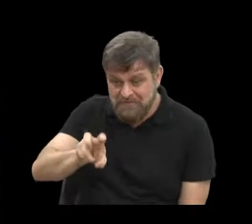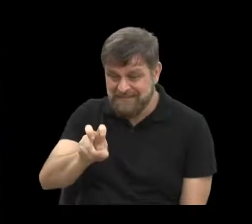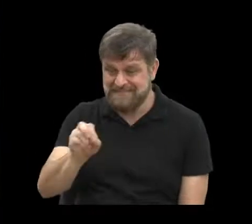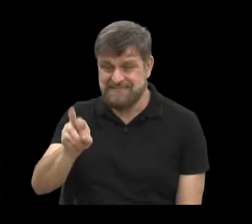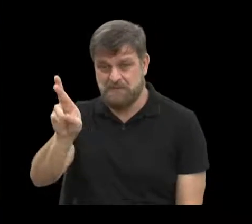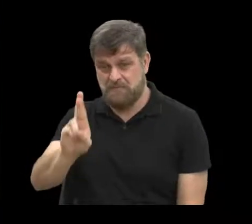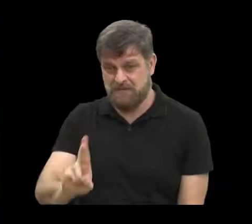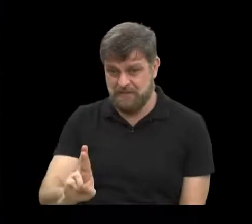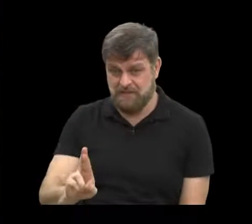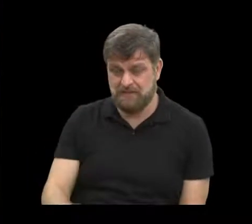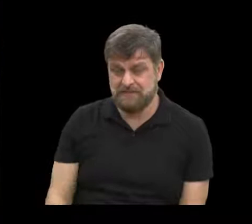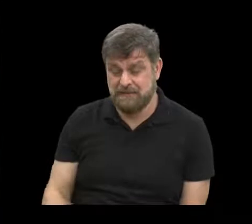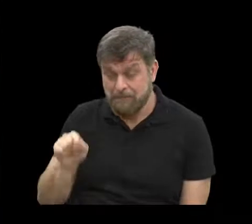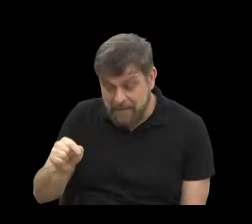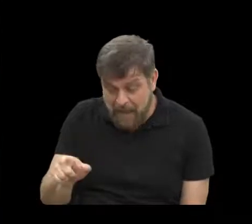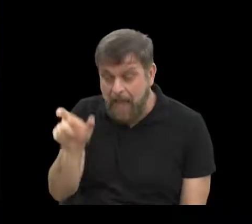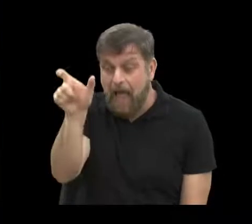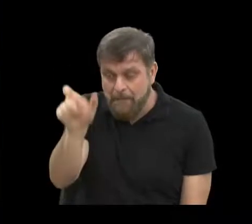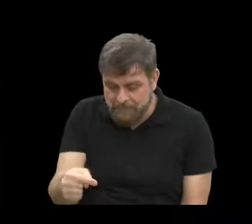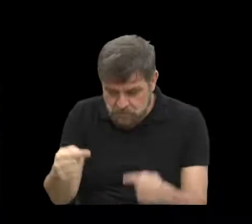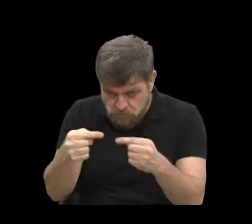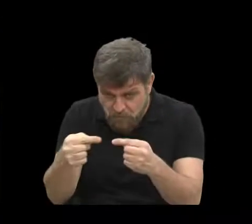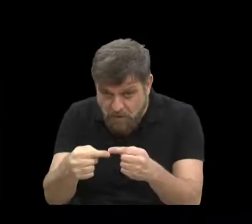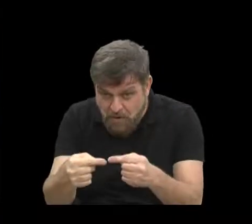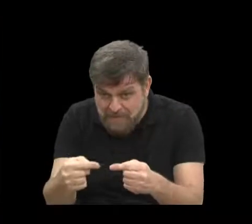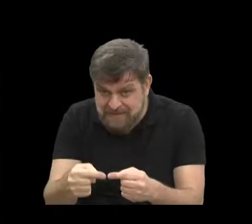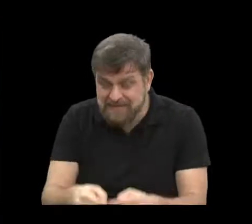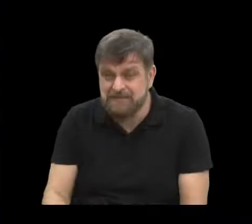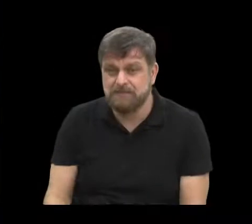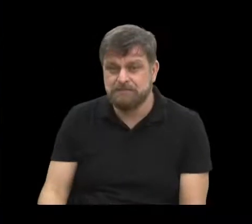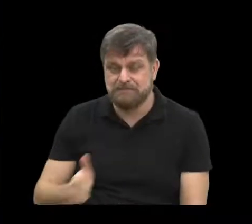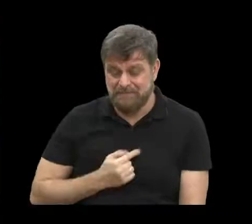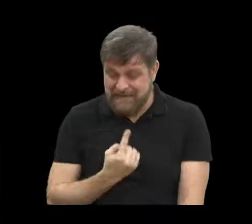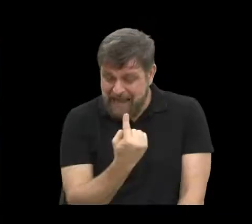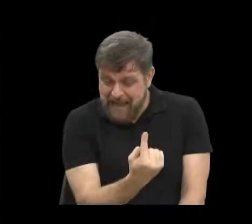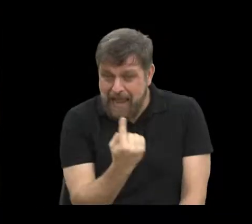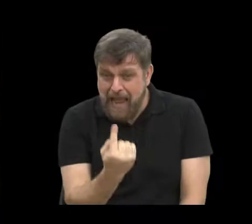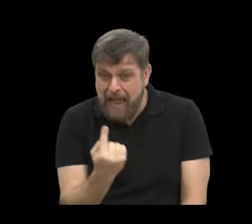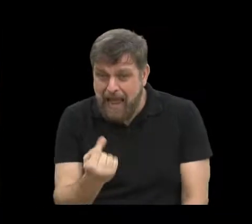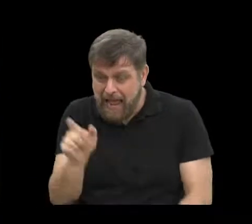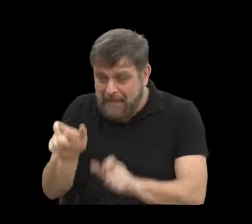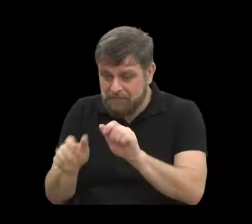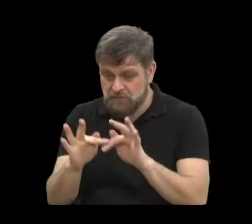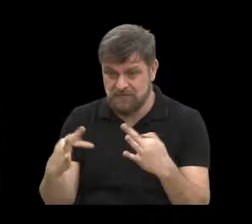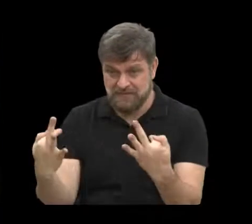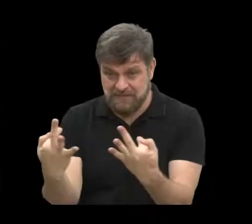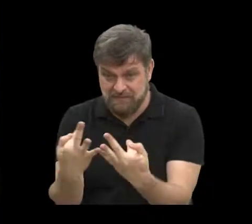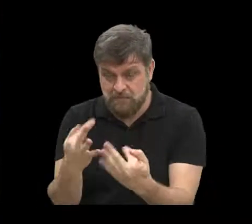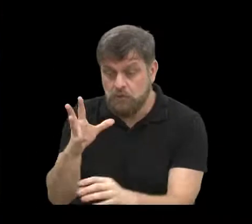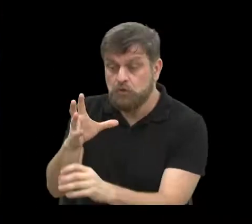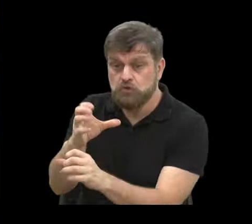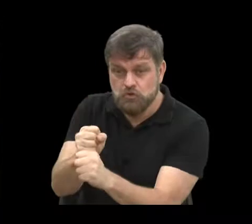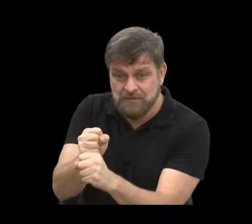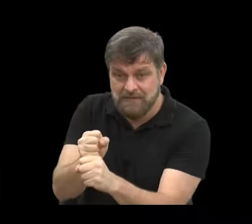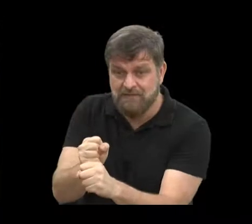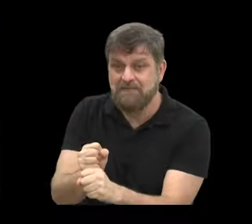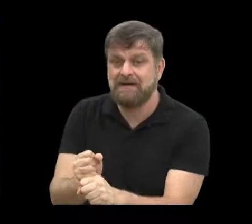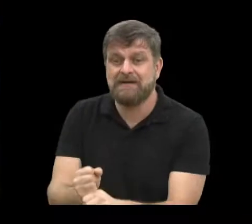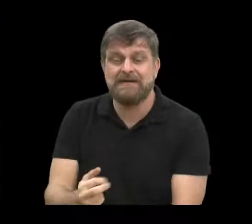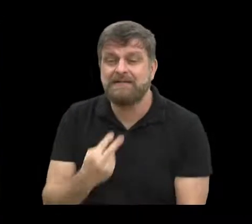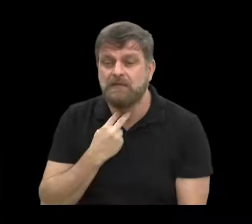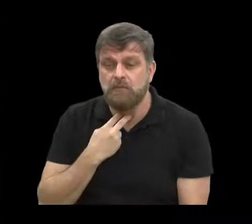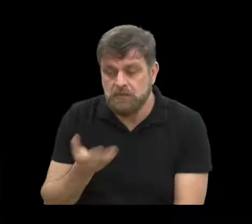238,50. Então, para estar dentro do critério, a per capita, então por pessoa dessa família, tem que ser menor